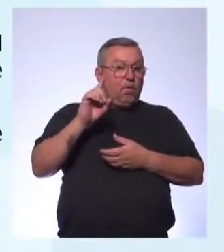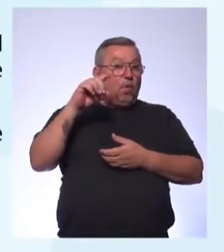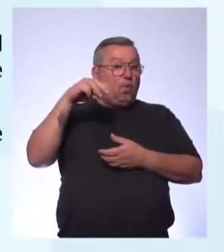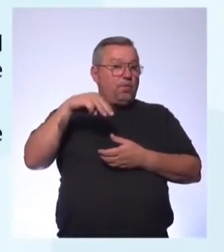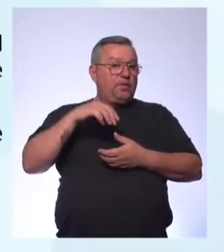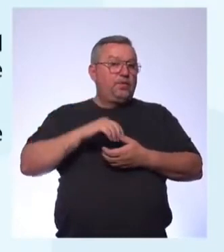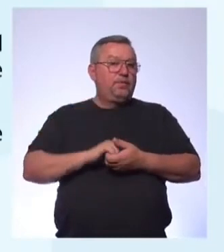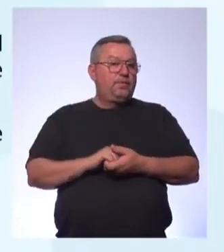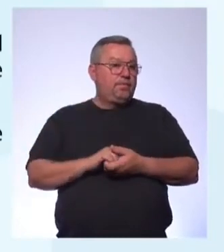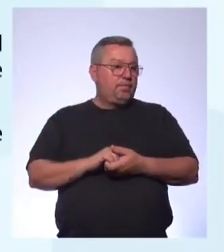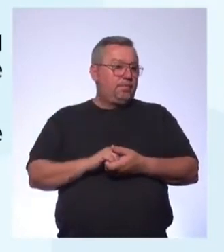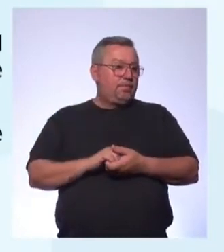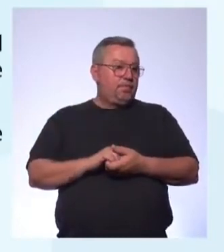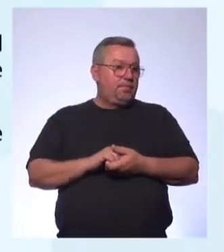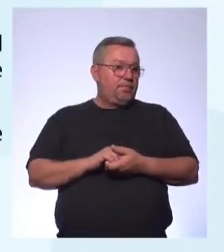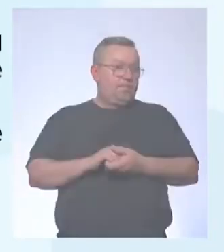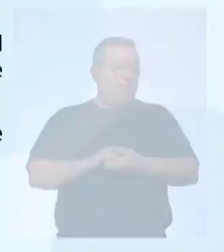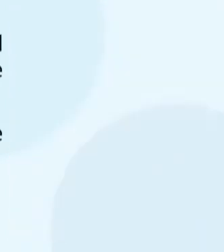vejo daqui a pouco.